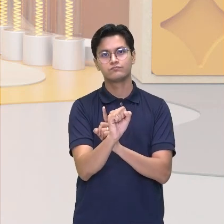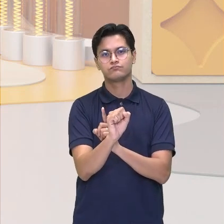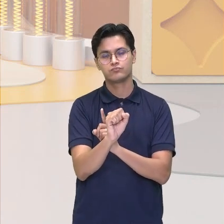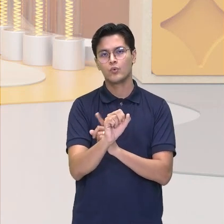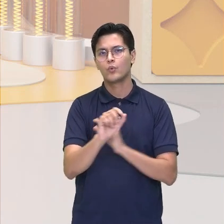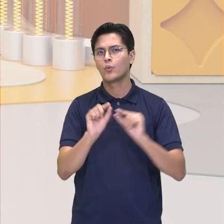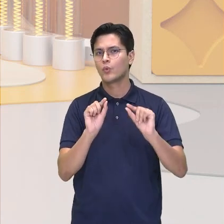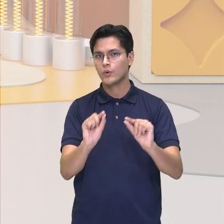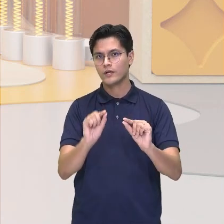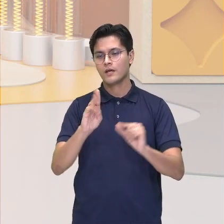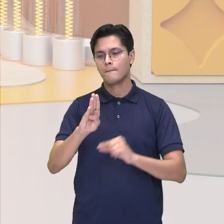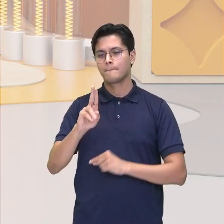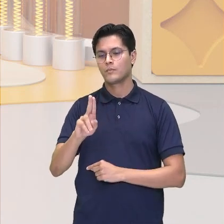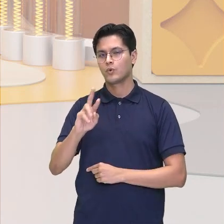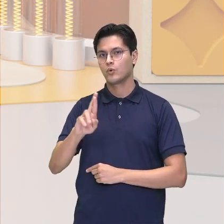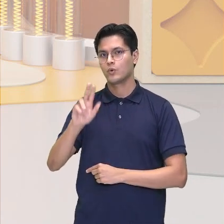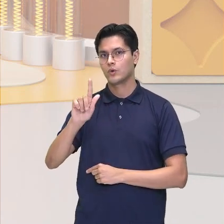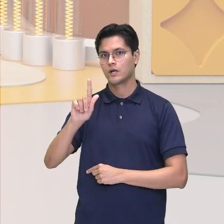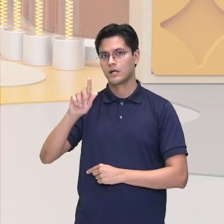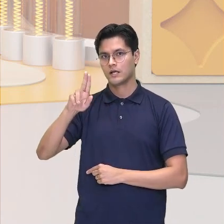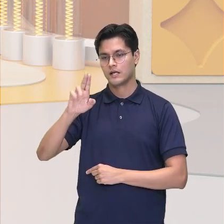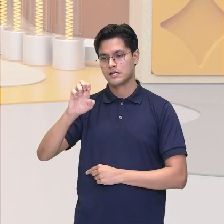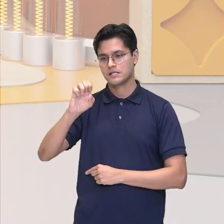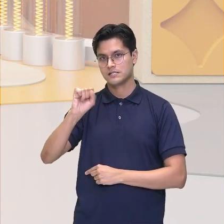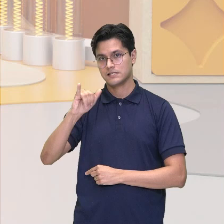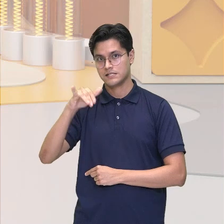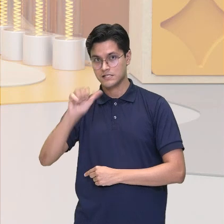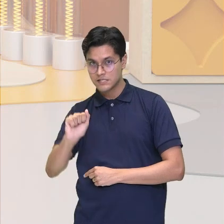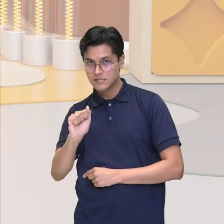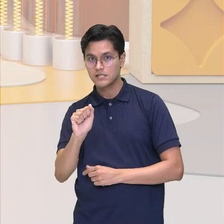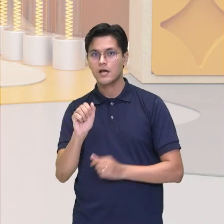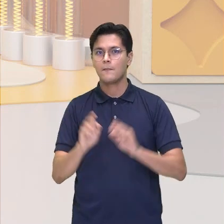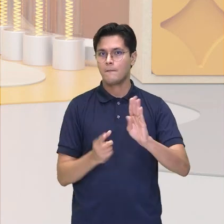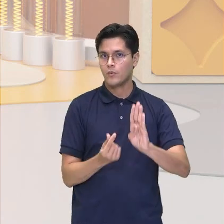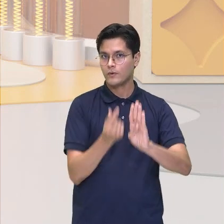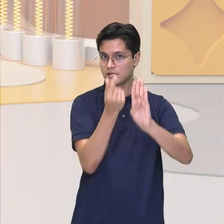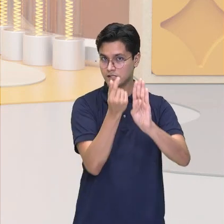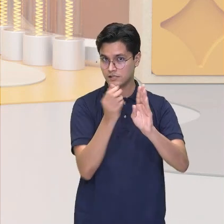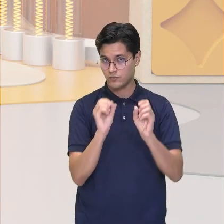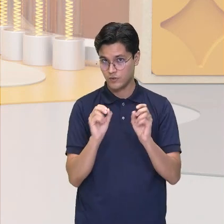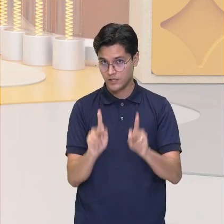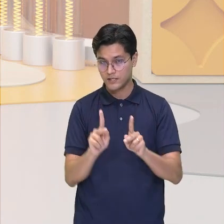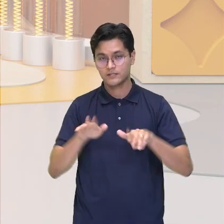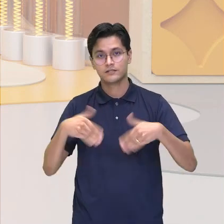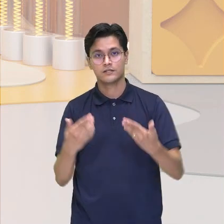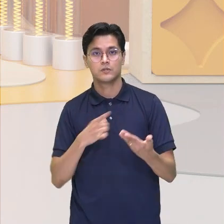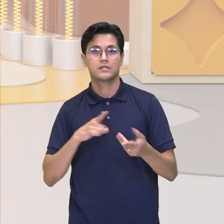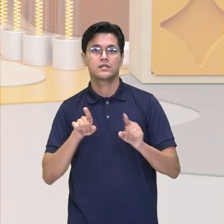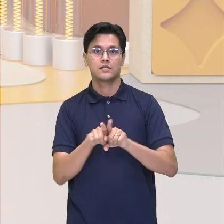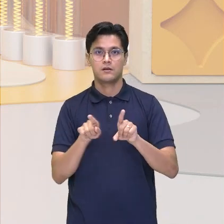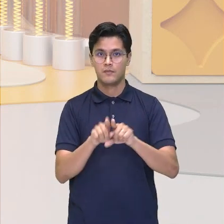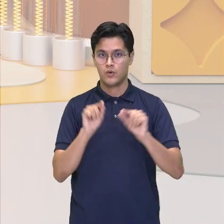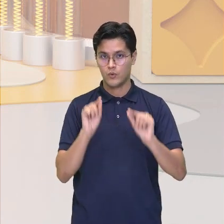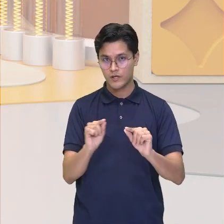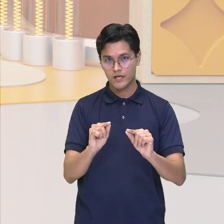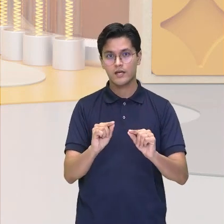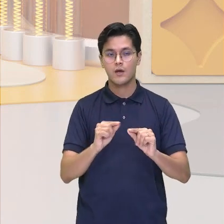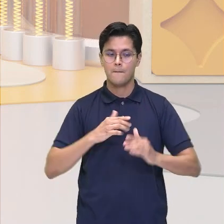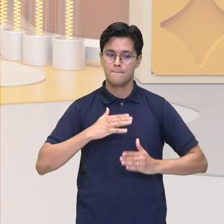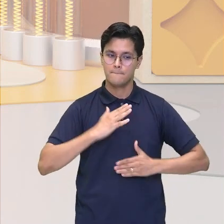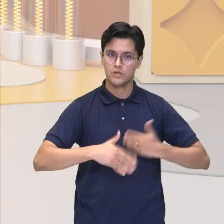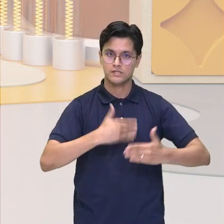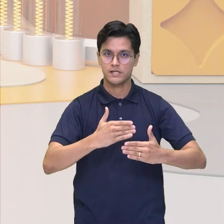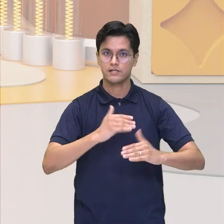a burguesia, ok? Então, vai haver também um crescimento urbano.